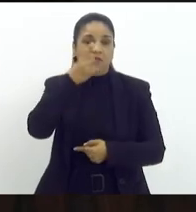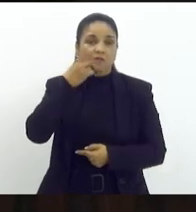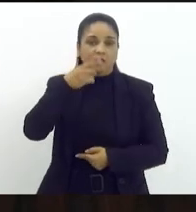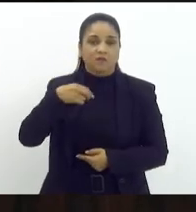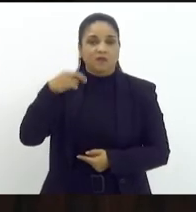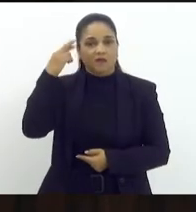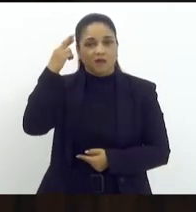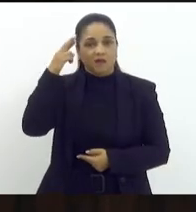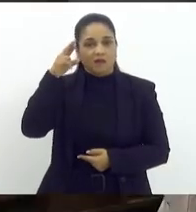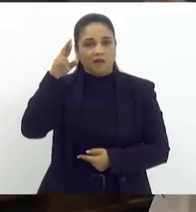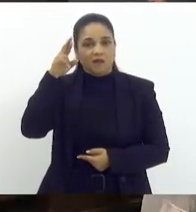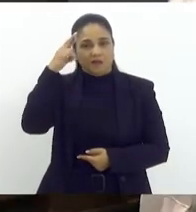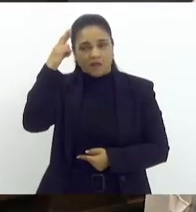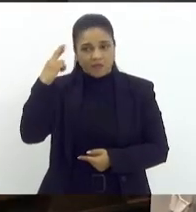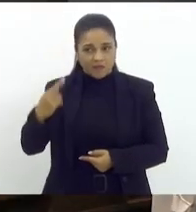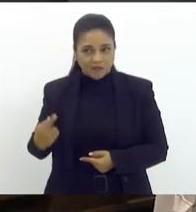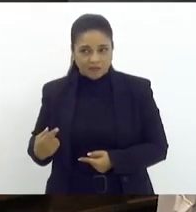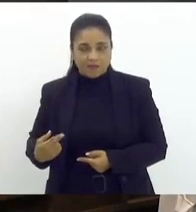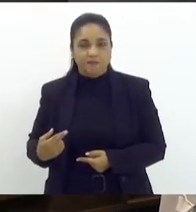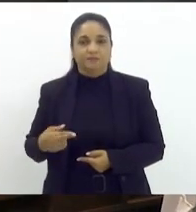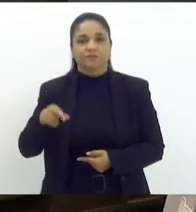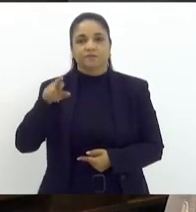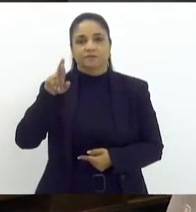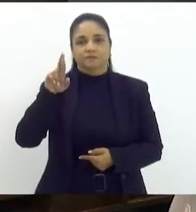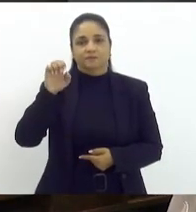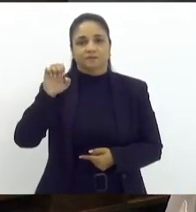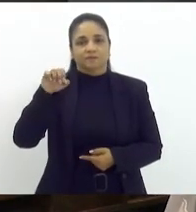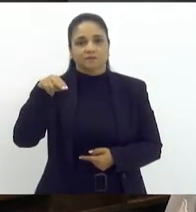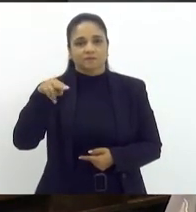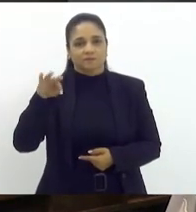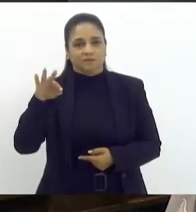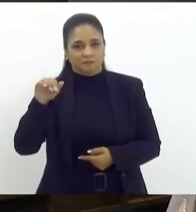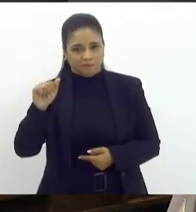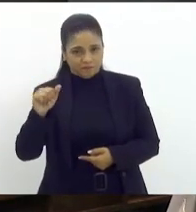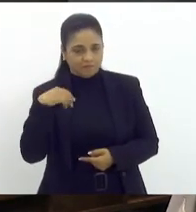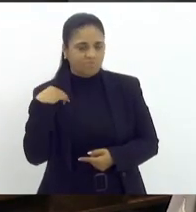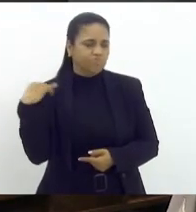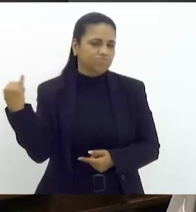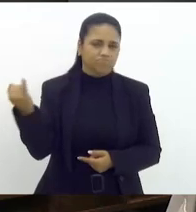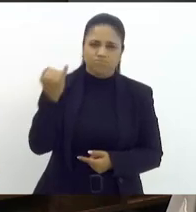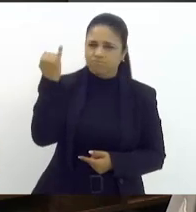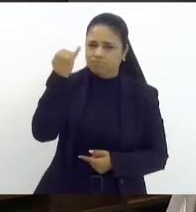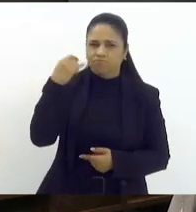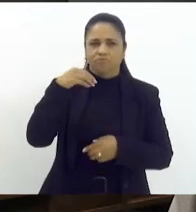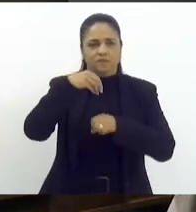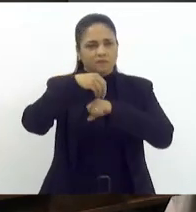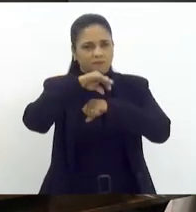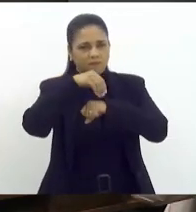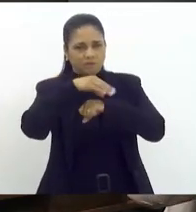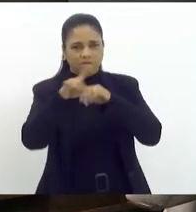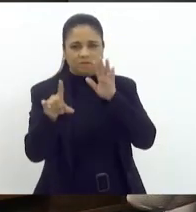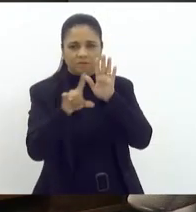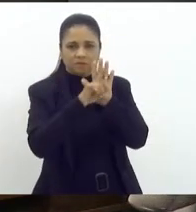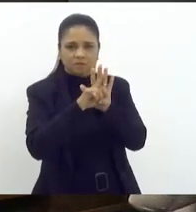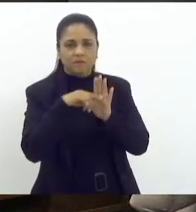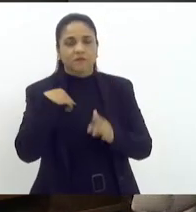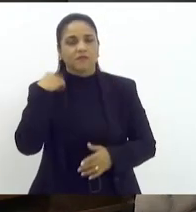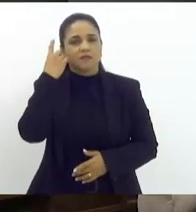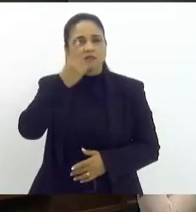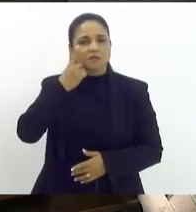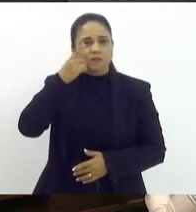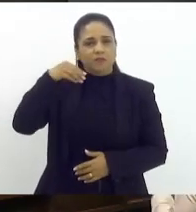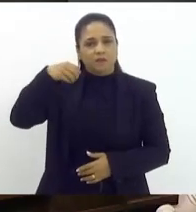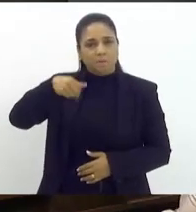Renata Souza senhora presidenta muito importante a indicação Legislativa apresentada nesta casa pela deputada